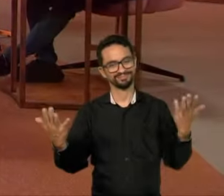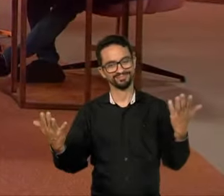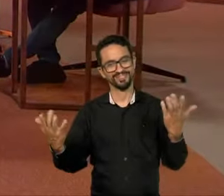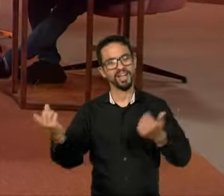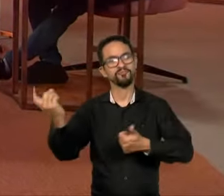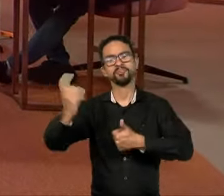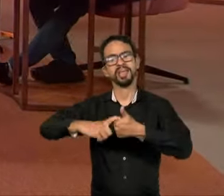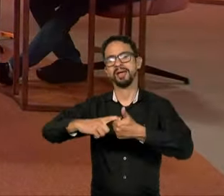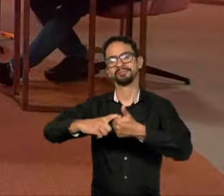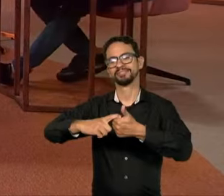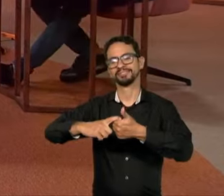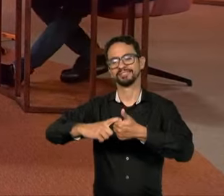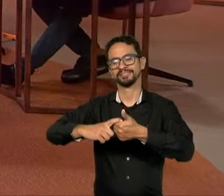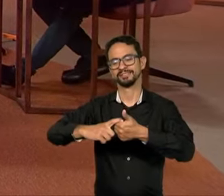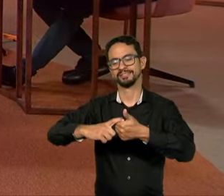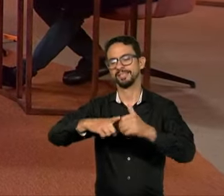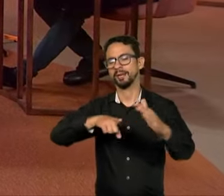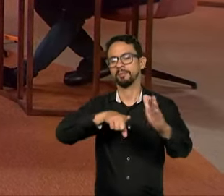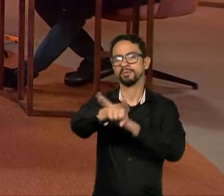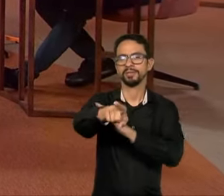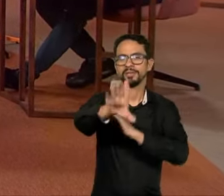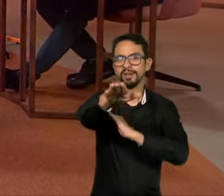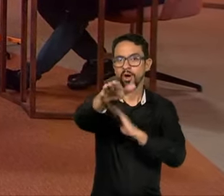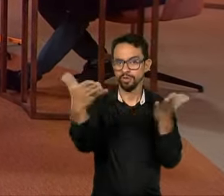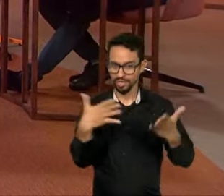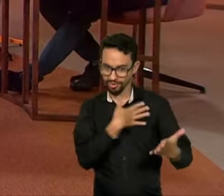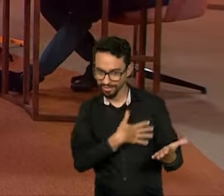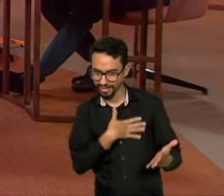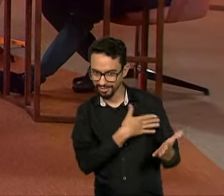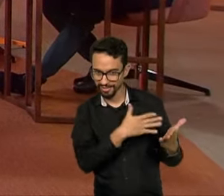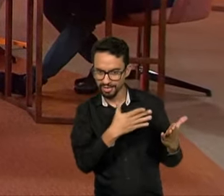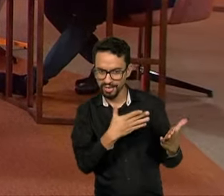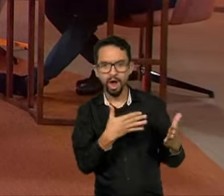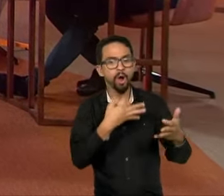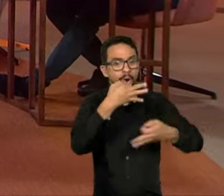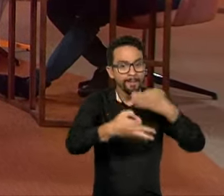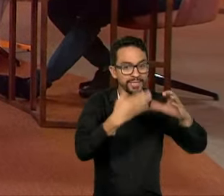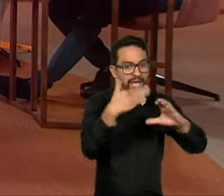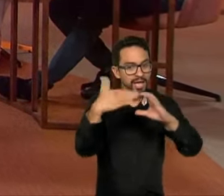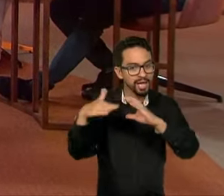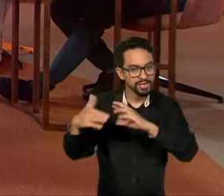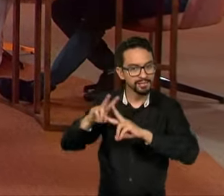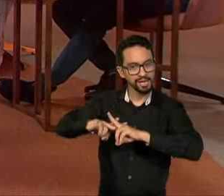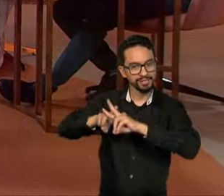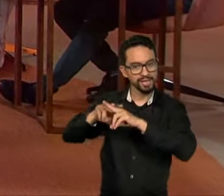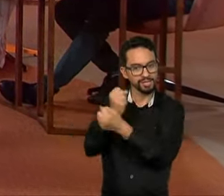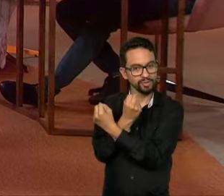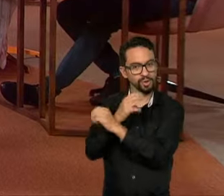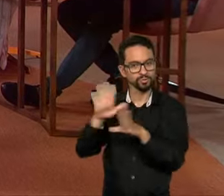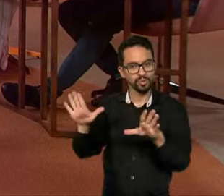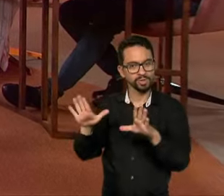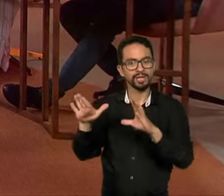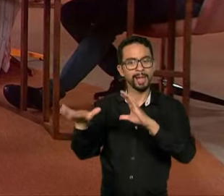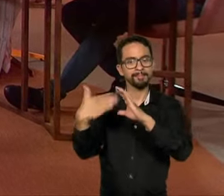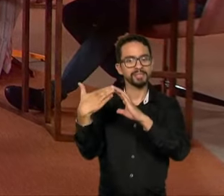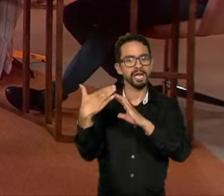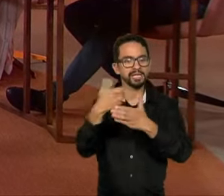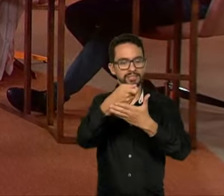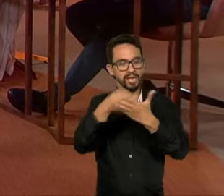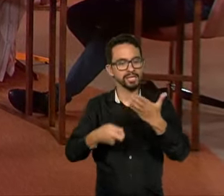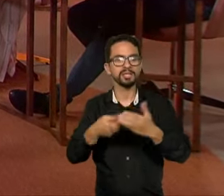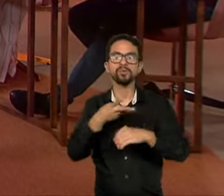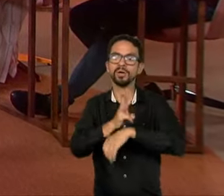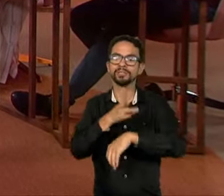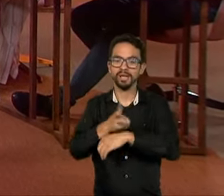A gente está de volta. E você, tá gostando do nosso programa de hoje? Então vai lá, comenta na nossa hashtag Sem Censura ou manda por mensagem de texto no